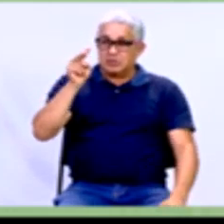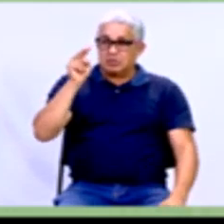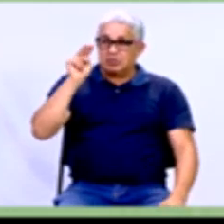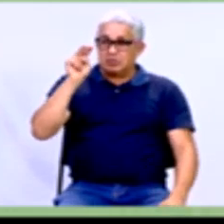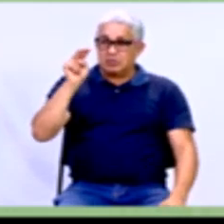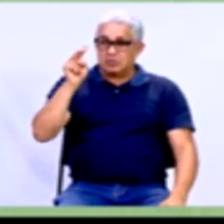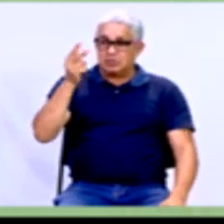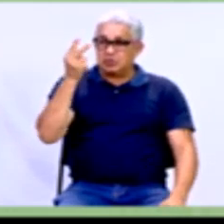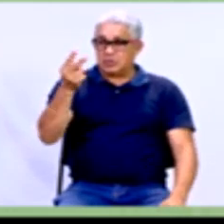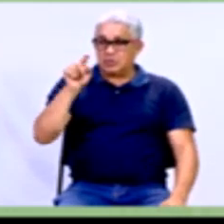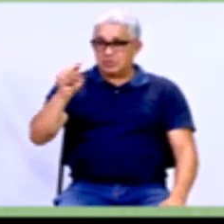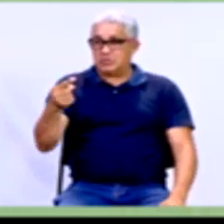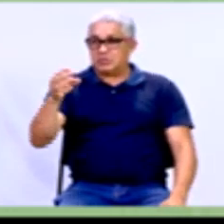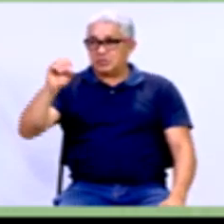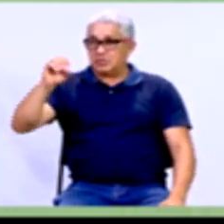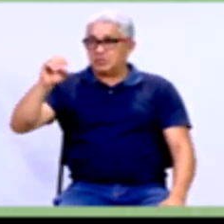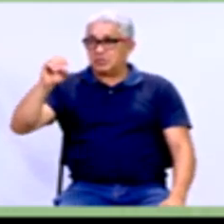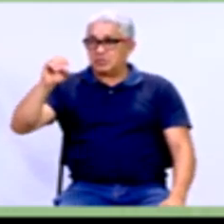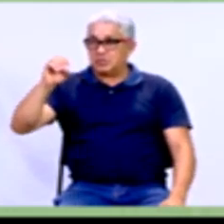Y,